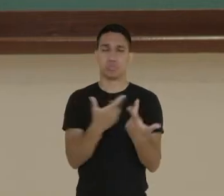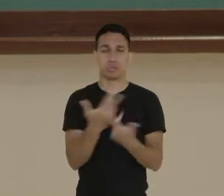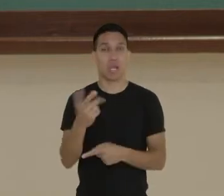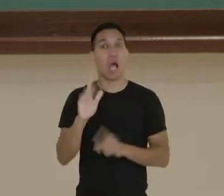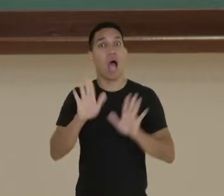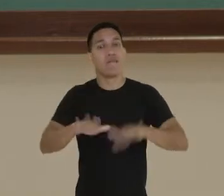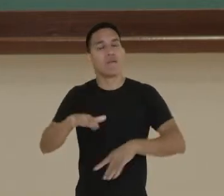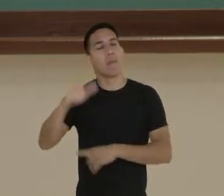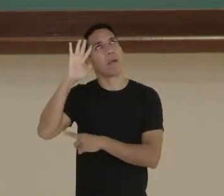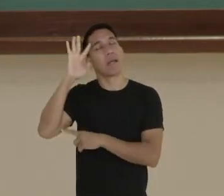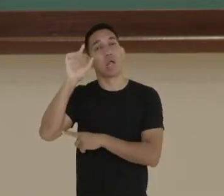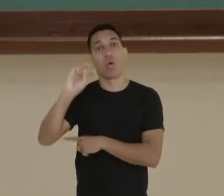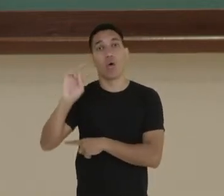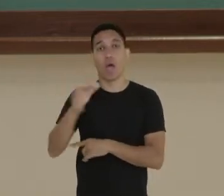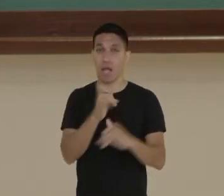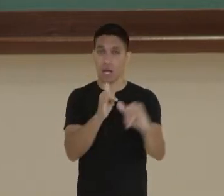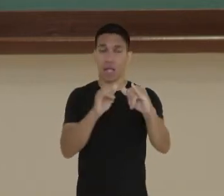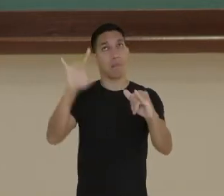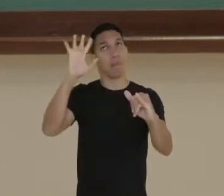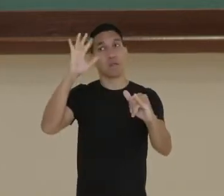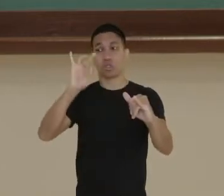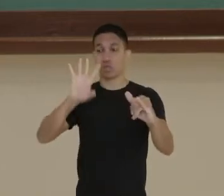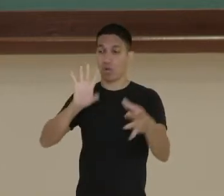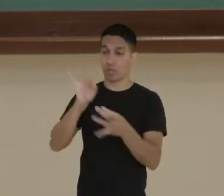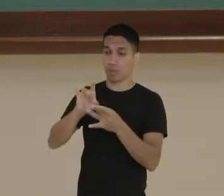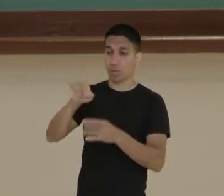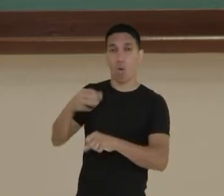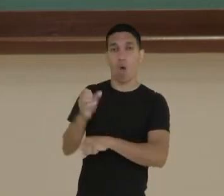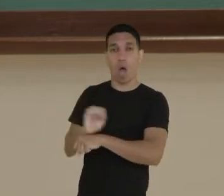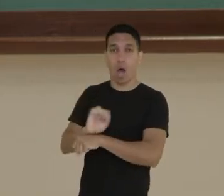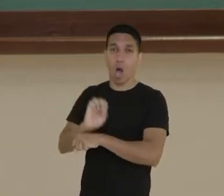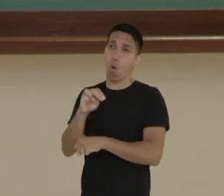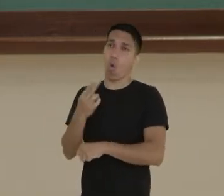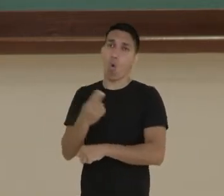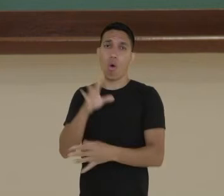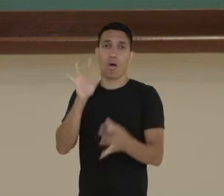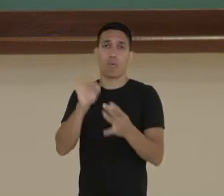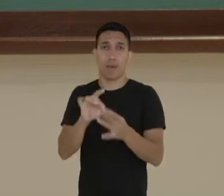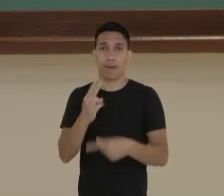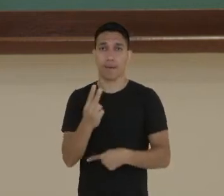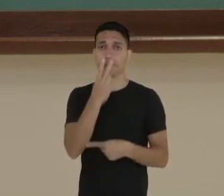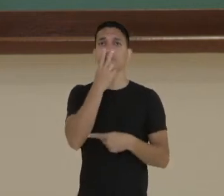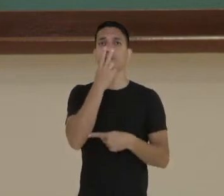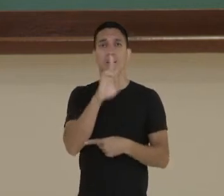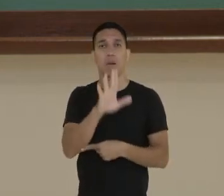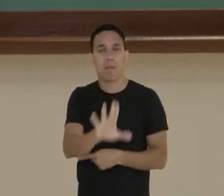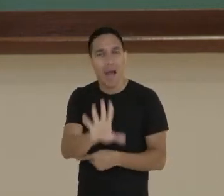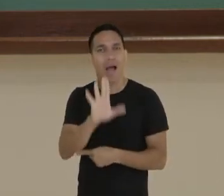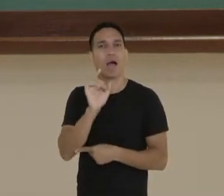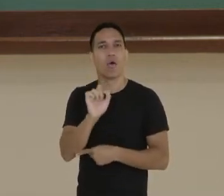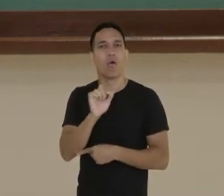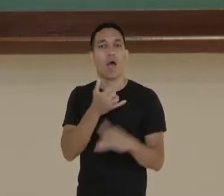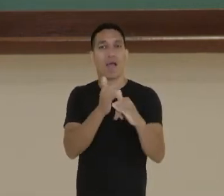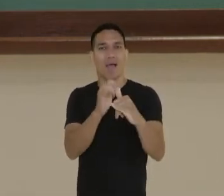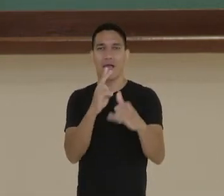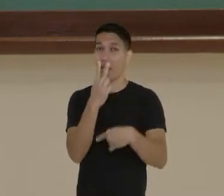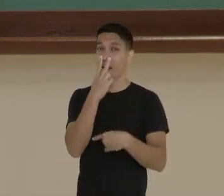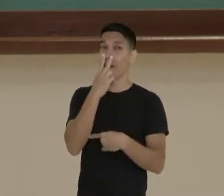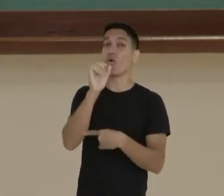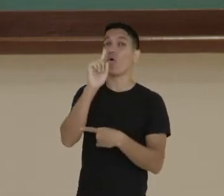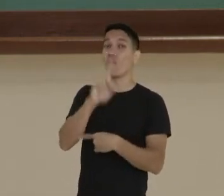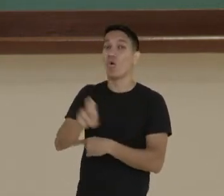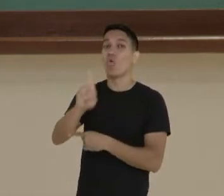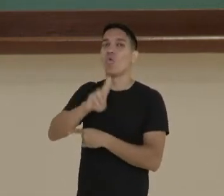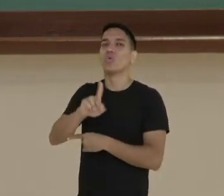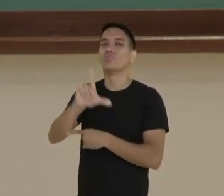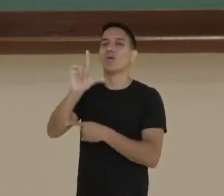vezes você só pensa lá no seu carro, quem sabe, ou principalmente na energia elétrica, mas essa energia elétrica, ela representa uma porcentagem